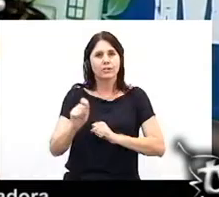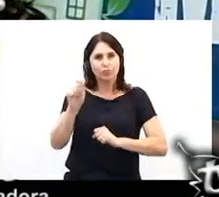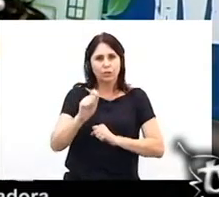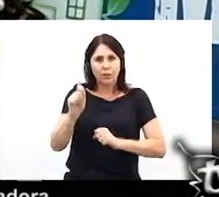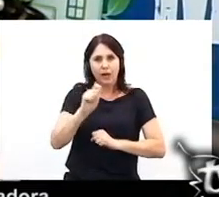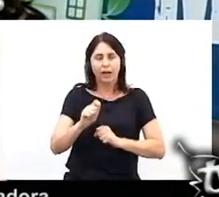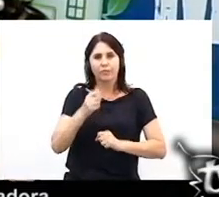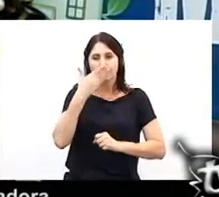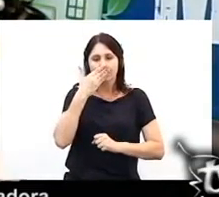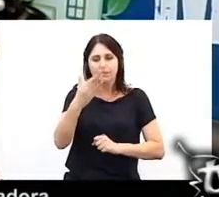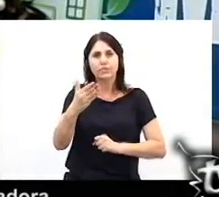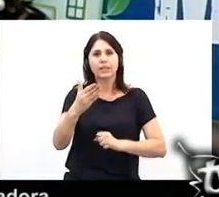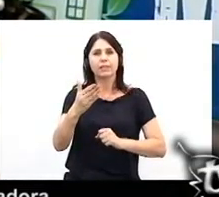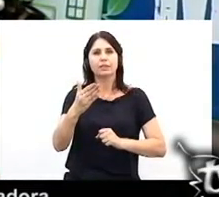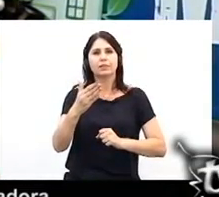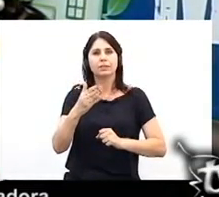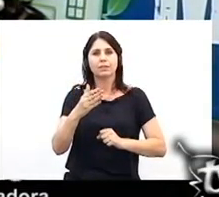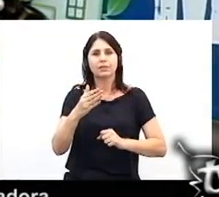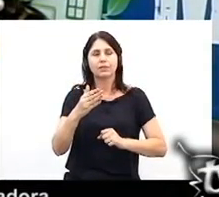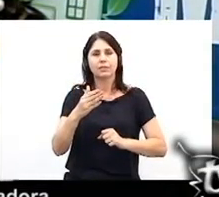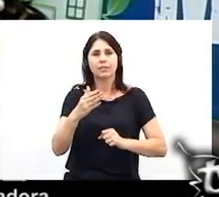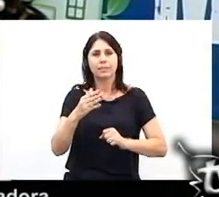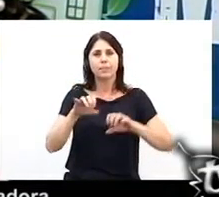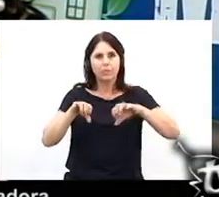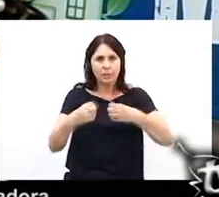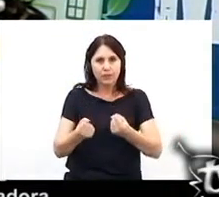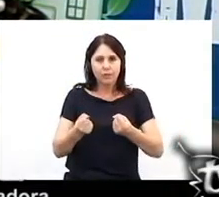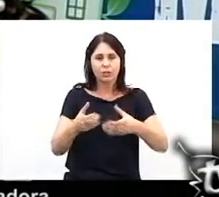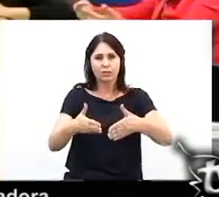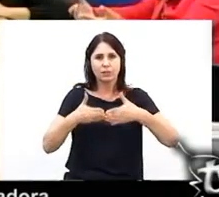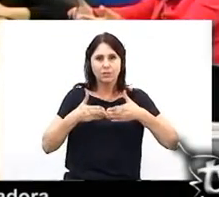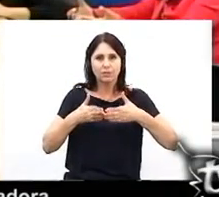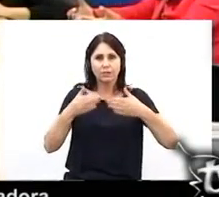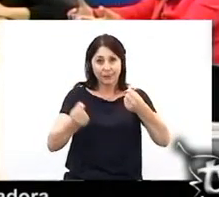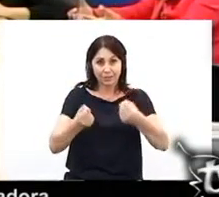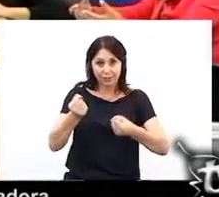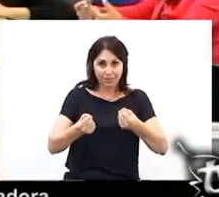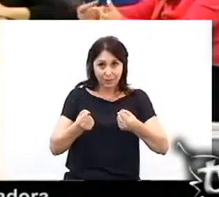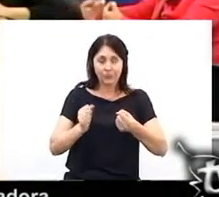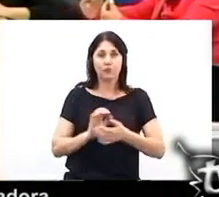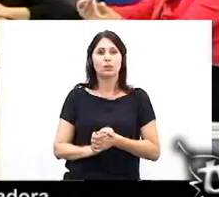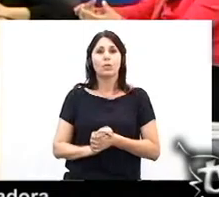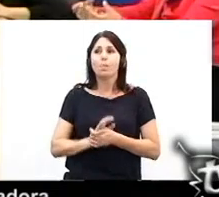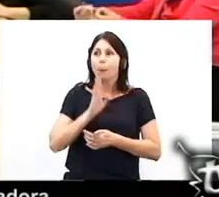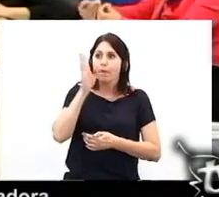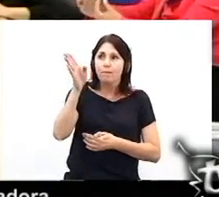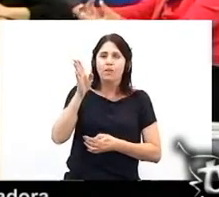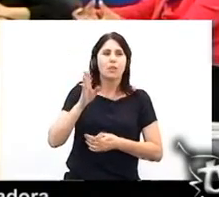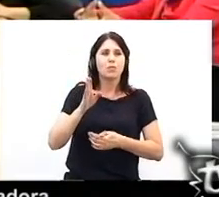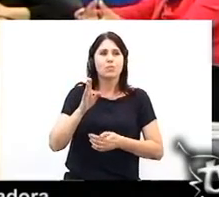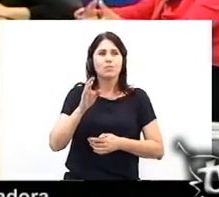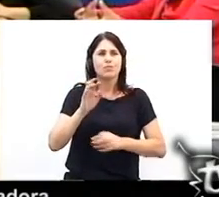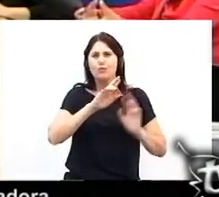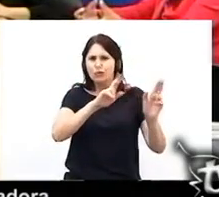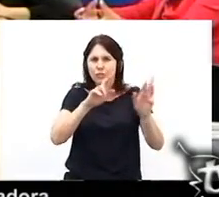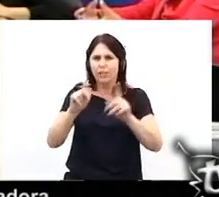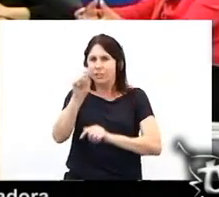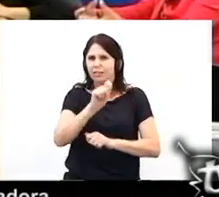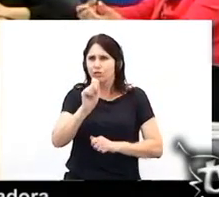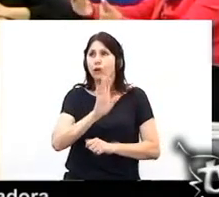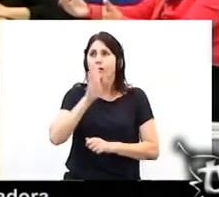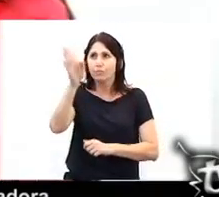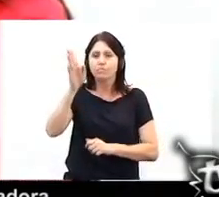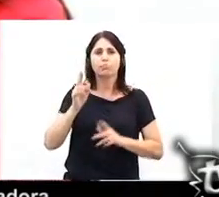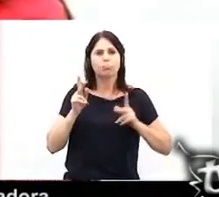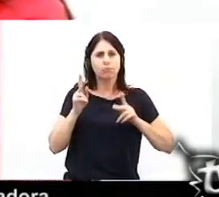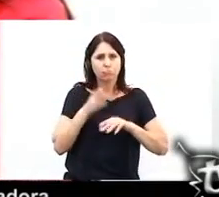espaço que nós queremos ouvir a comunidade. É um espaço onde a universidade, a Câmara de Vereadores, a Frente Parlamentar Mista em